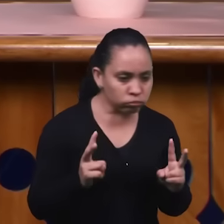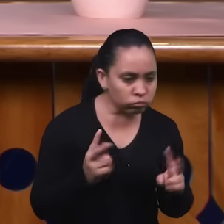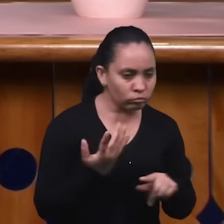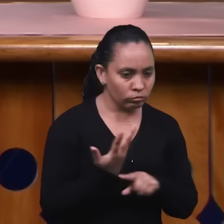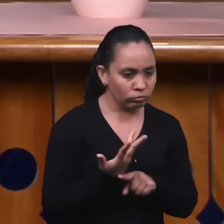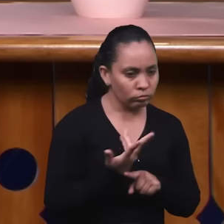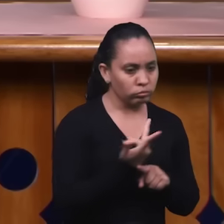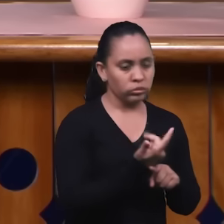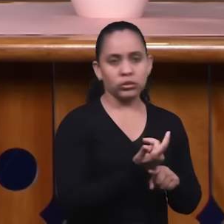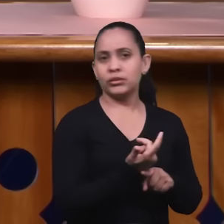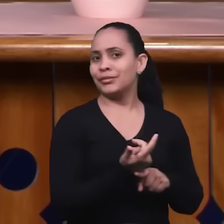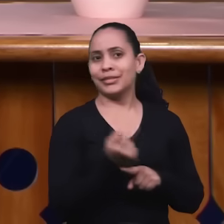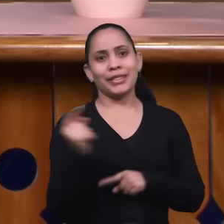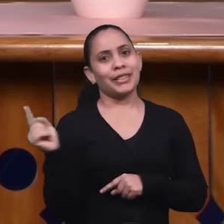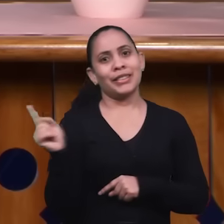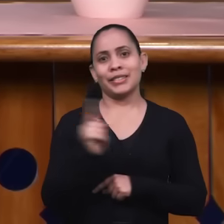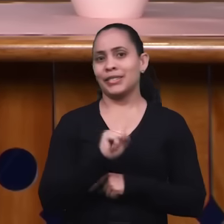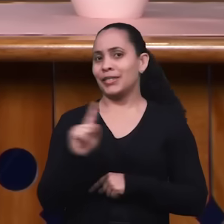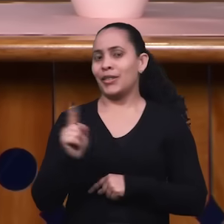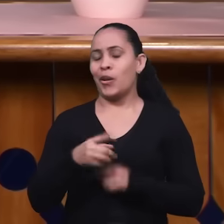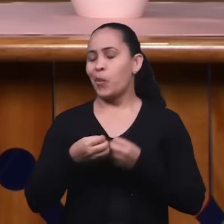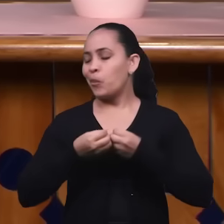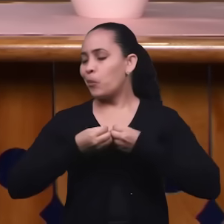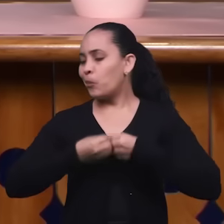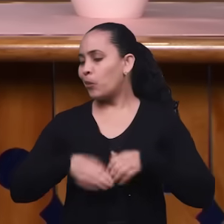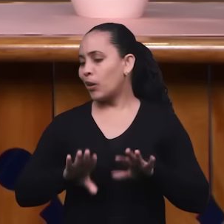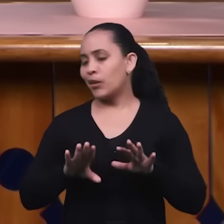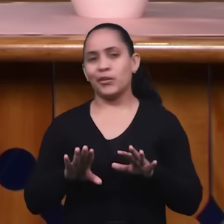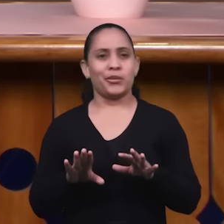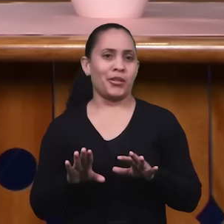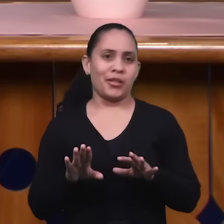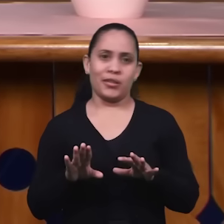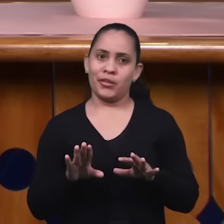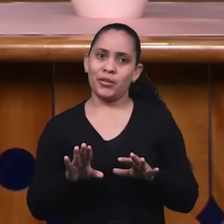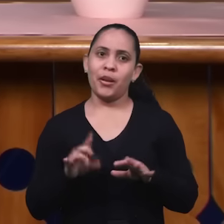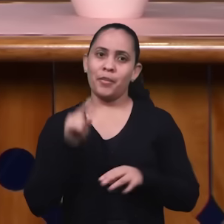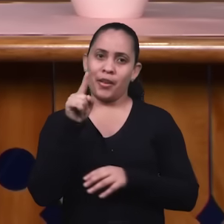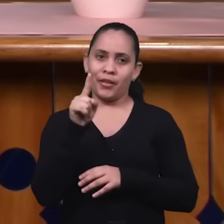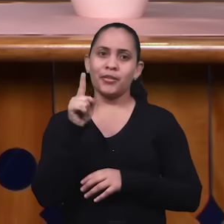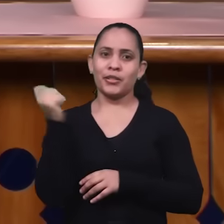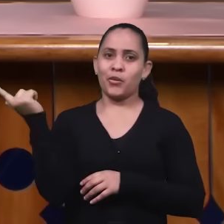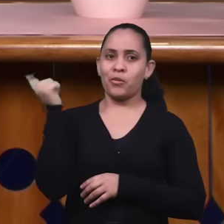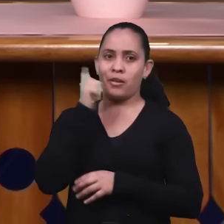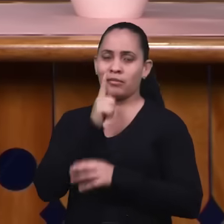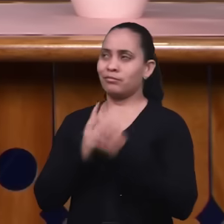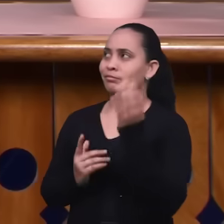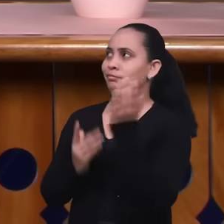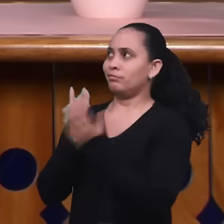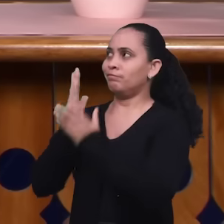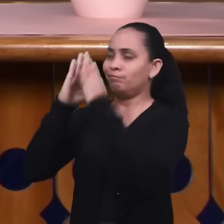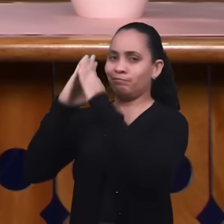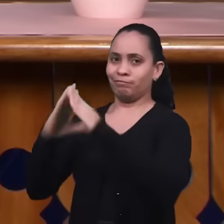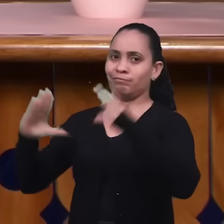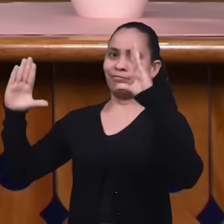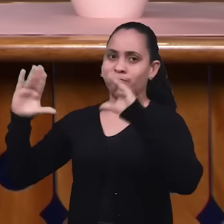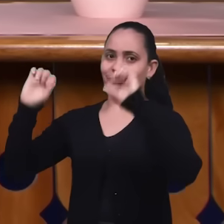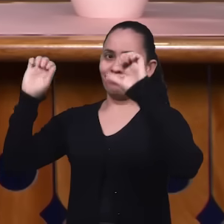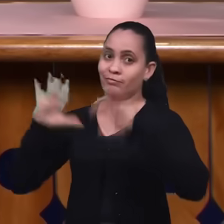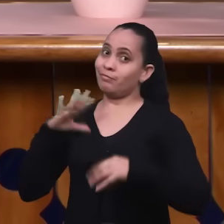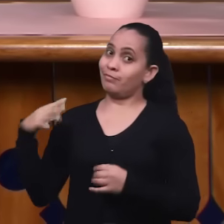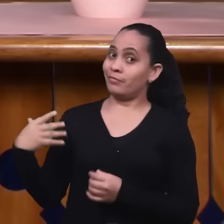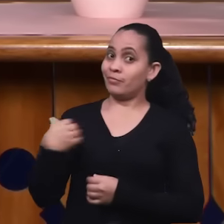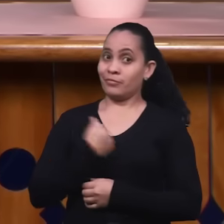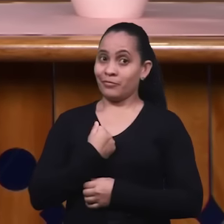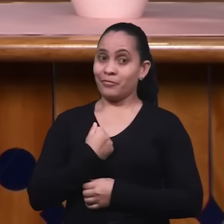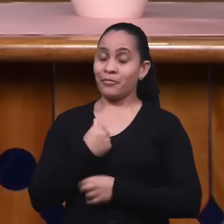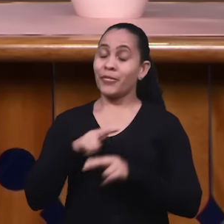nos abster, porque isso vai trazer um prejuízo para esta coroa celestial que está reservada para nós. Por